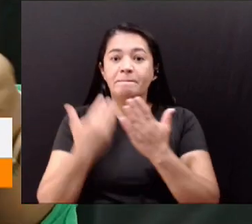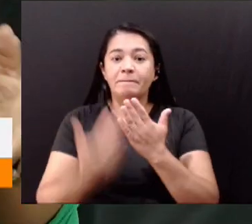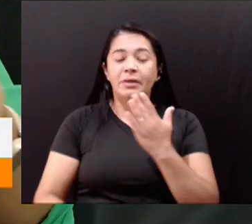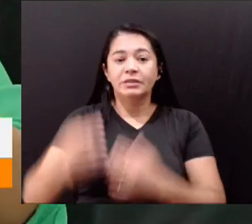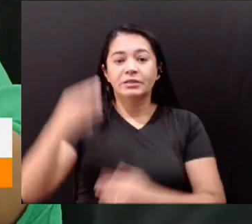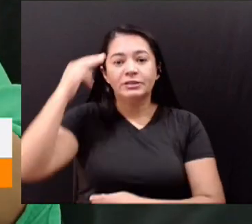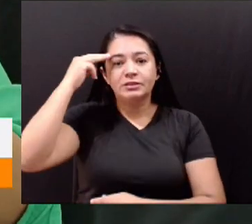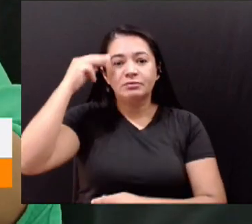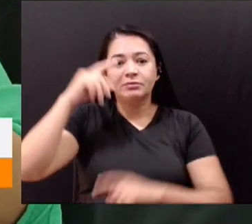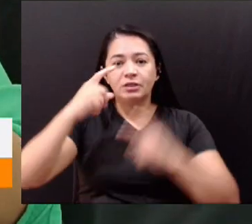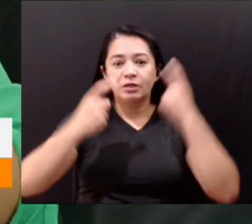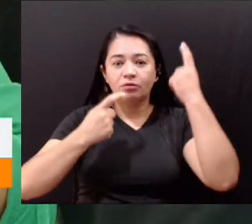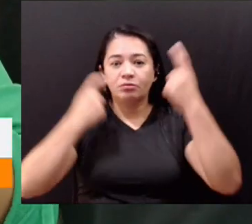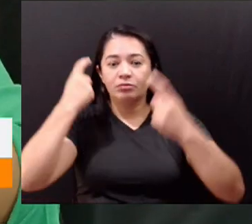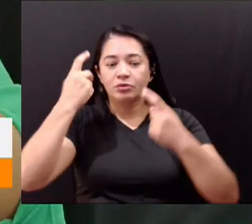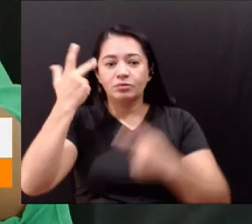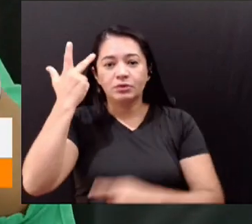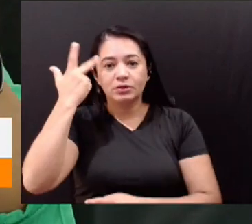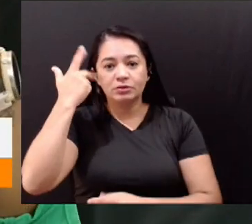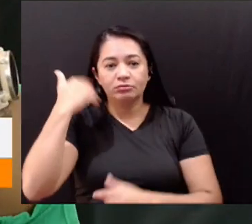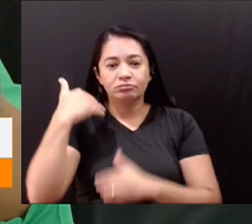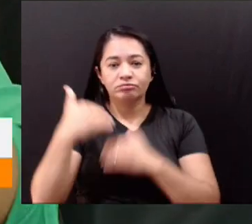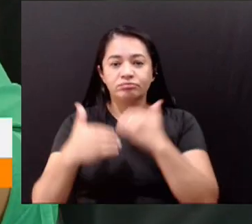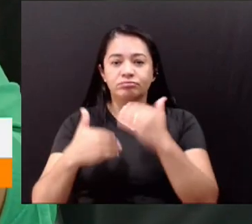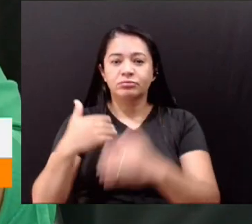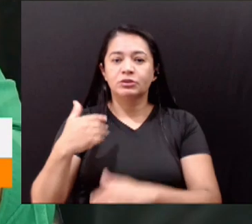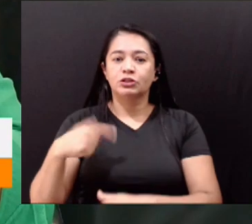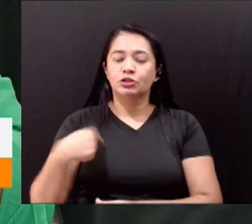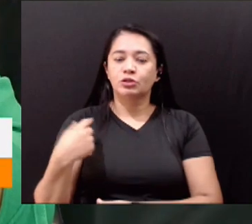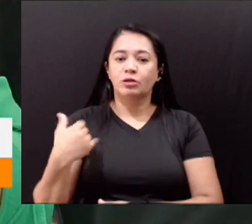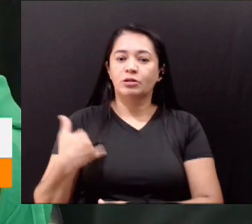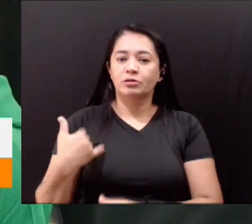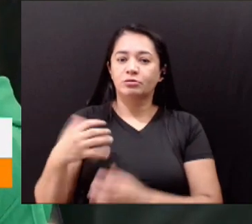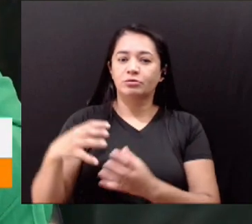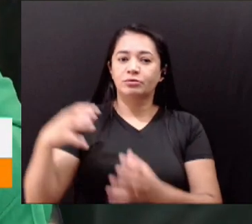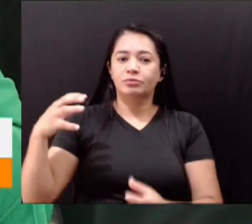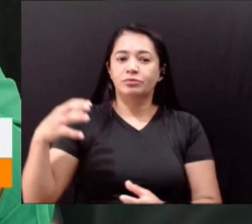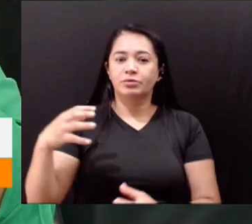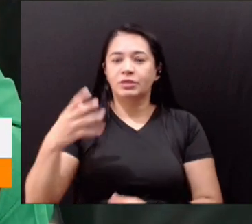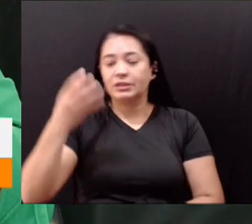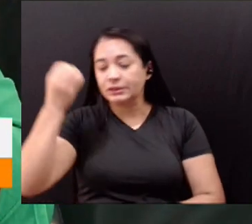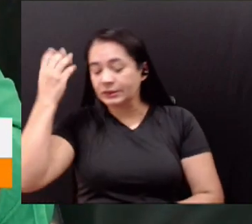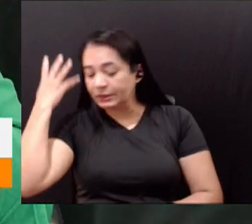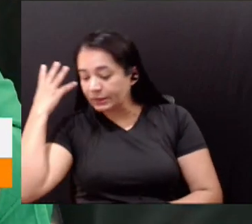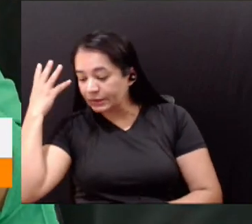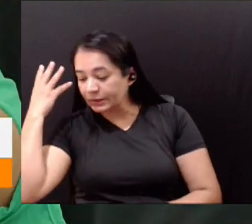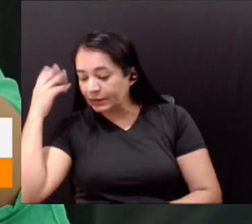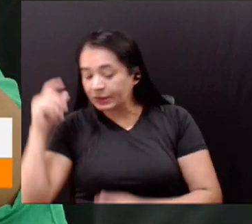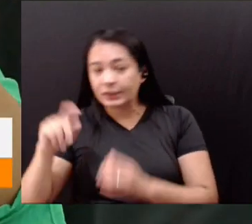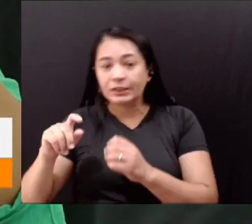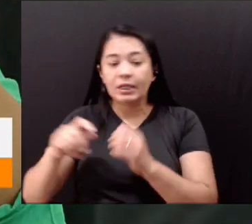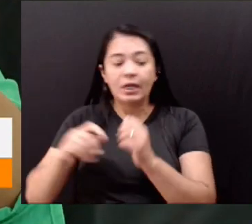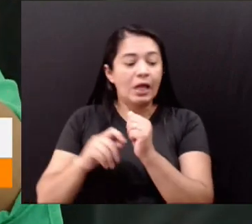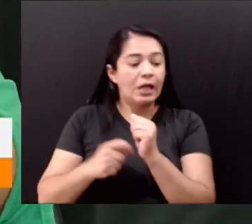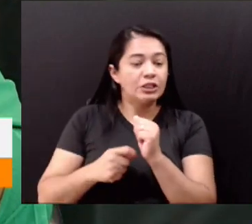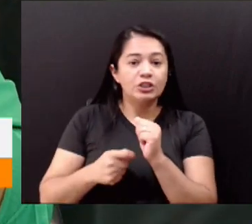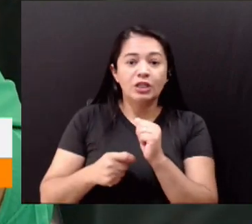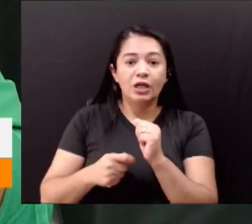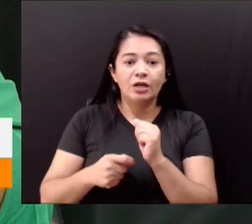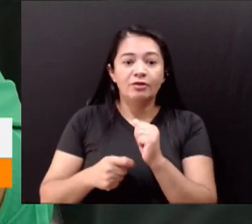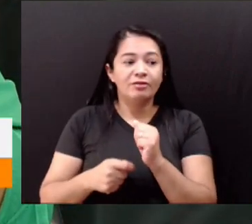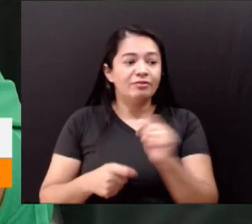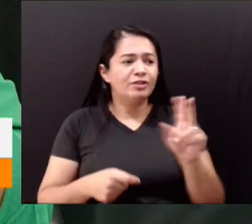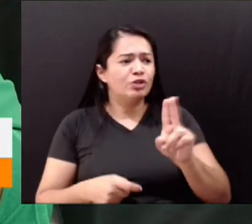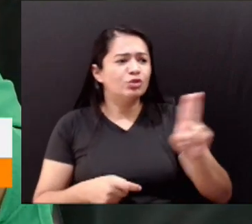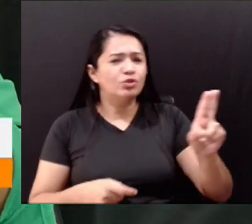comum à medida que envelhecemos. Esquecer onde deixamos as chaves, ou nome de pessoas, ou datas, pode